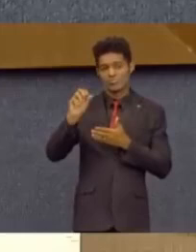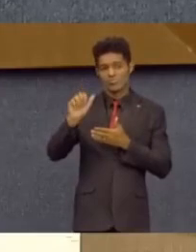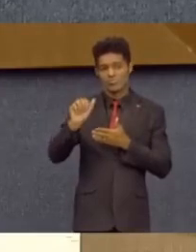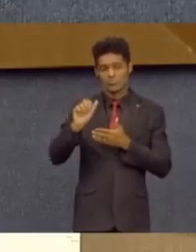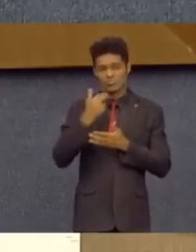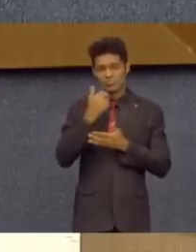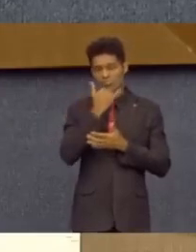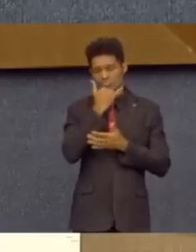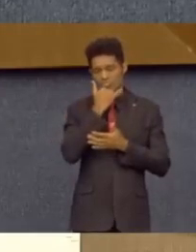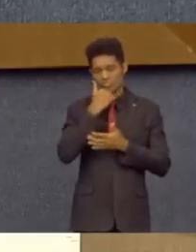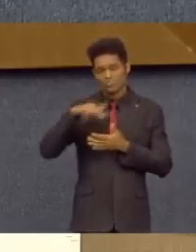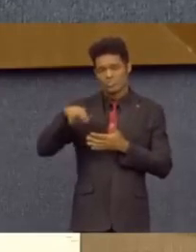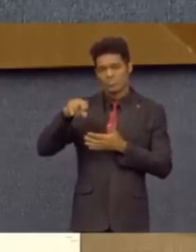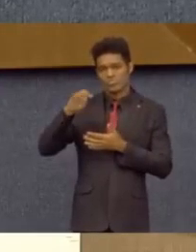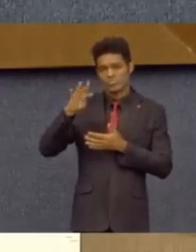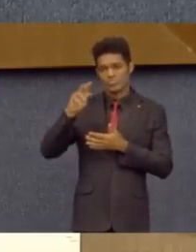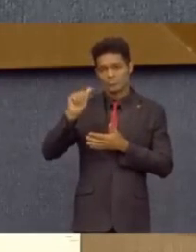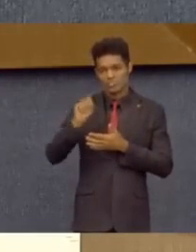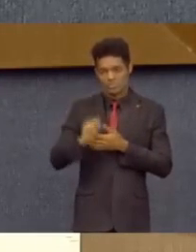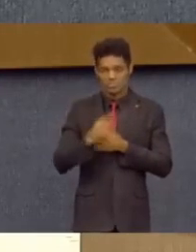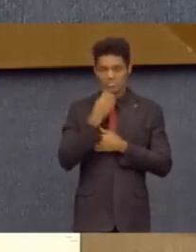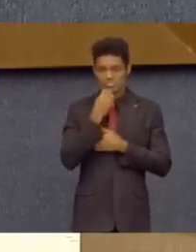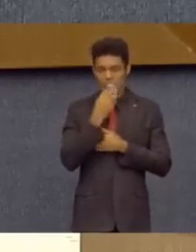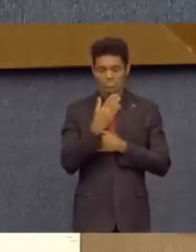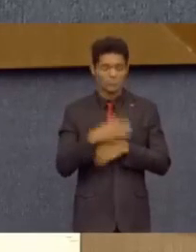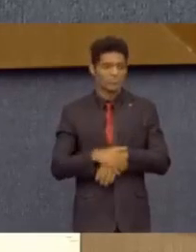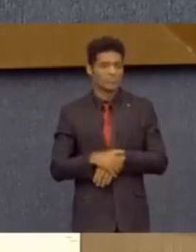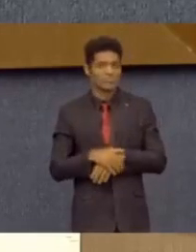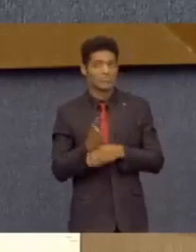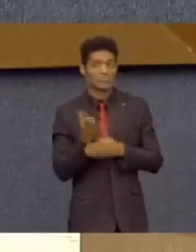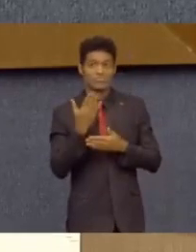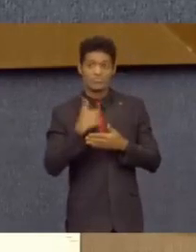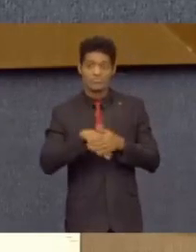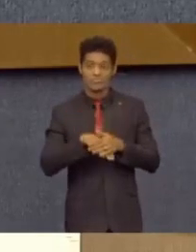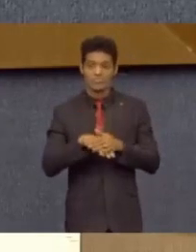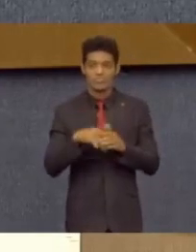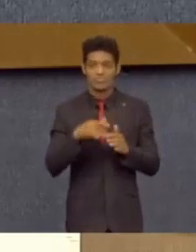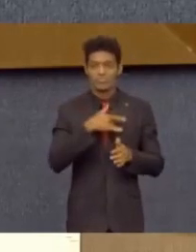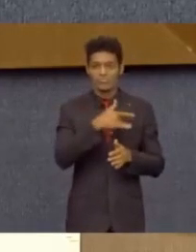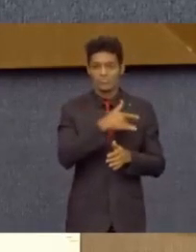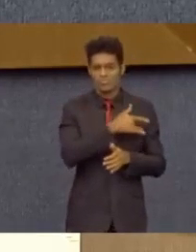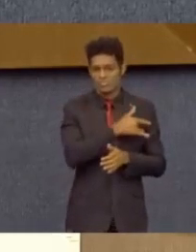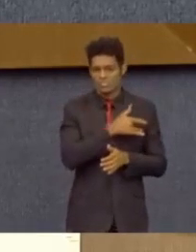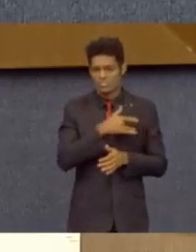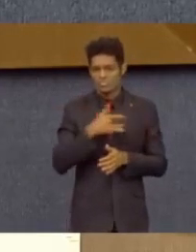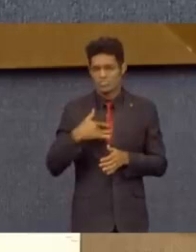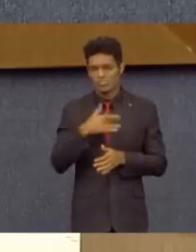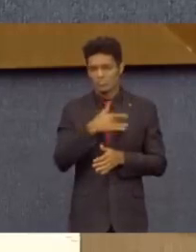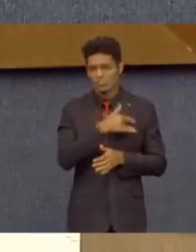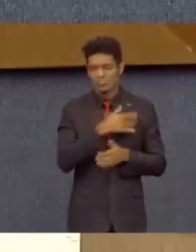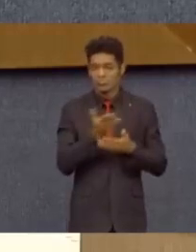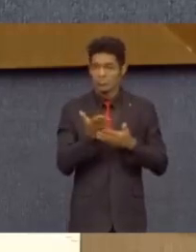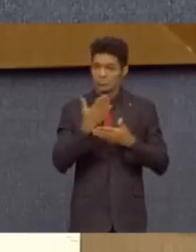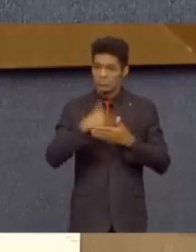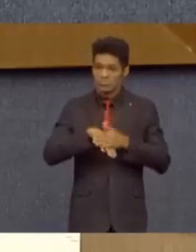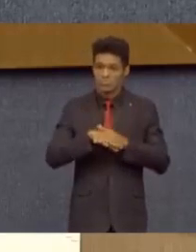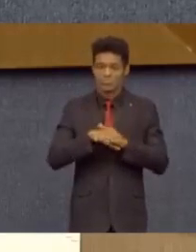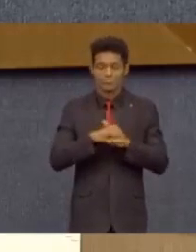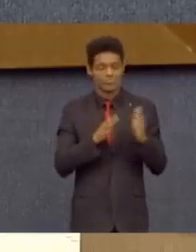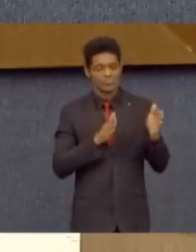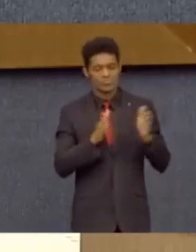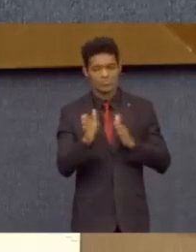termos de saúde, na adolescência, enfrentou uma inflamação intestinal, deixando-o